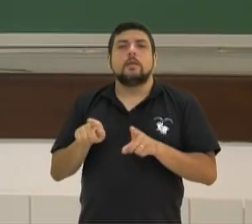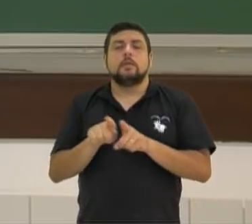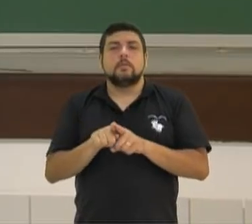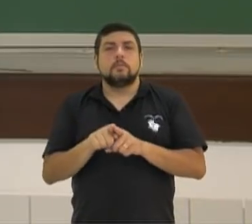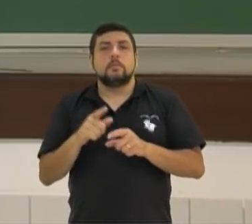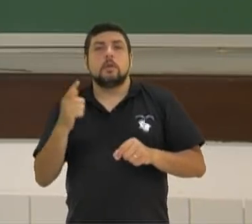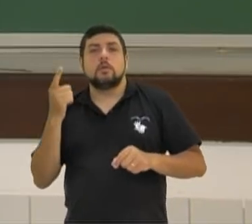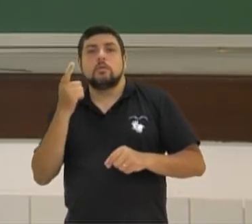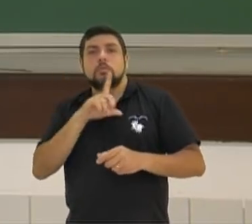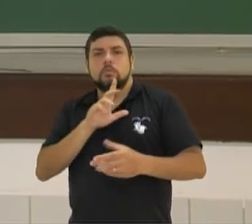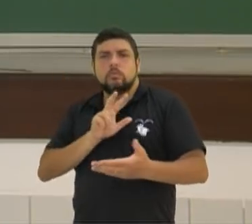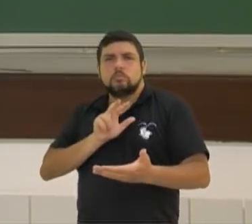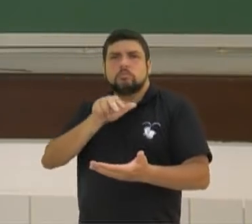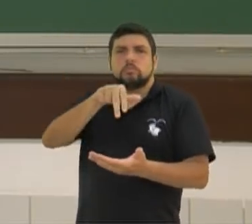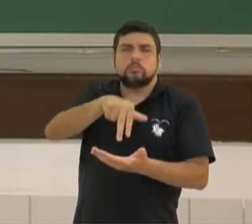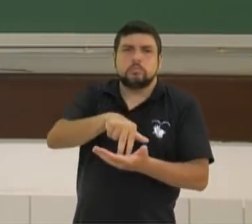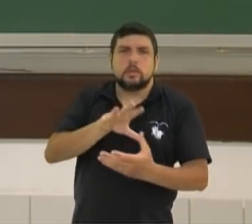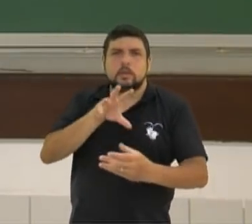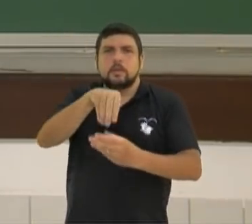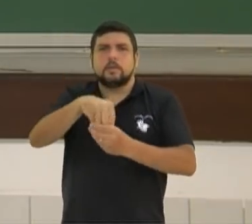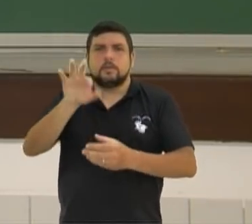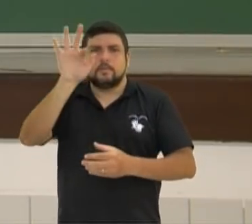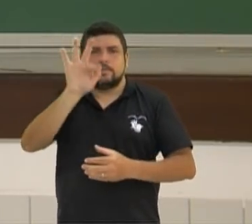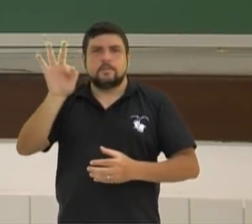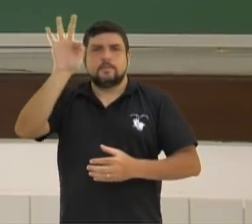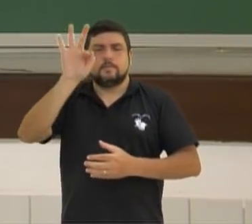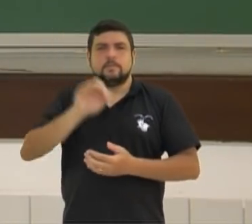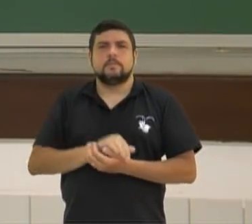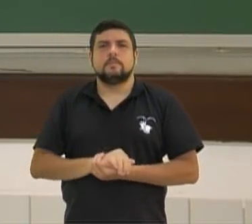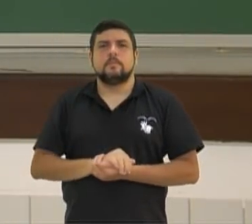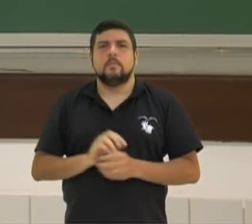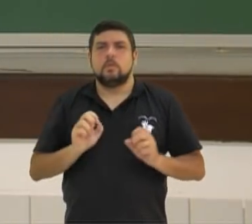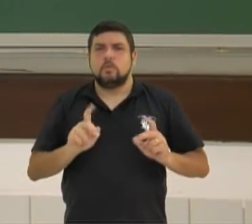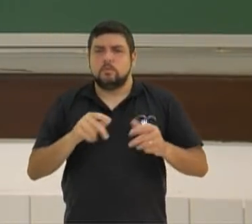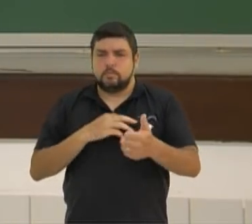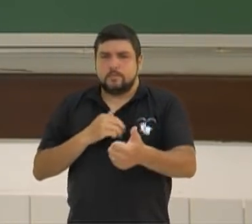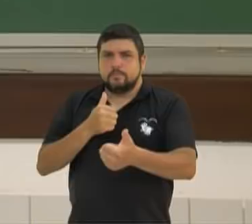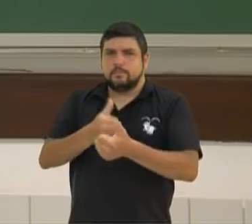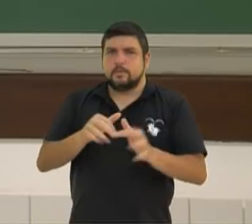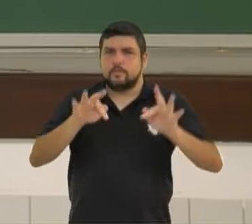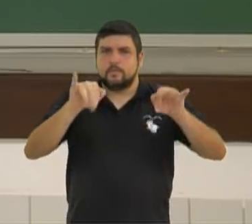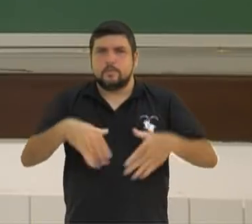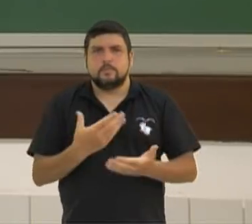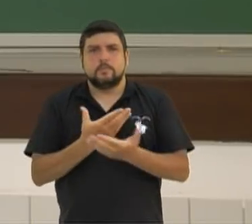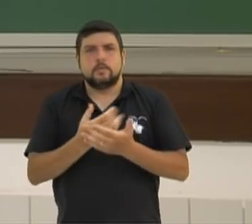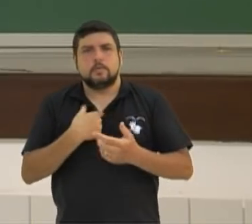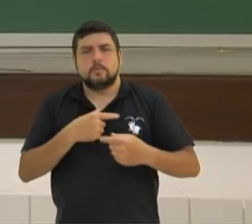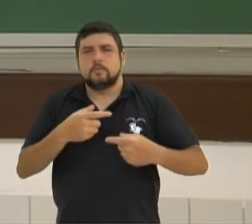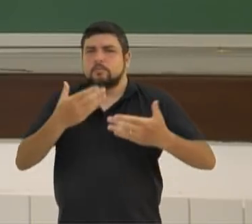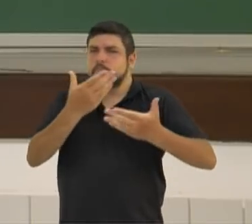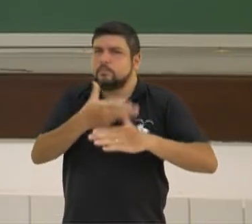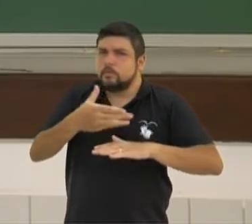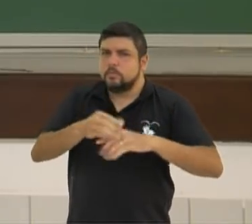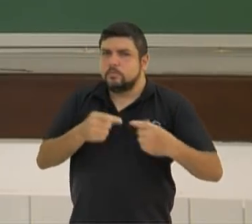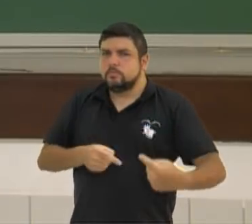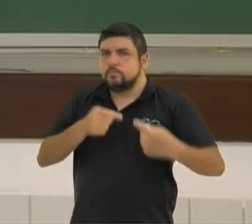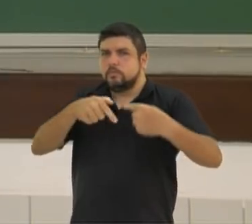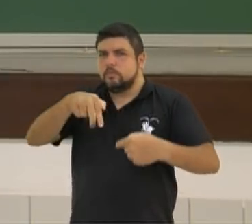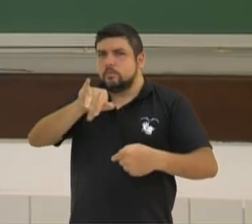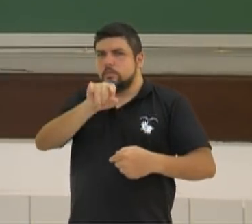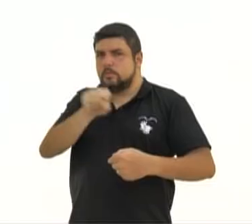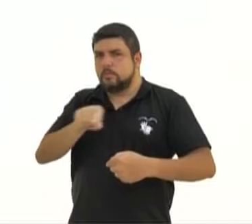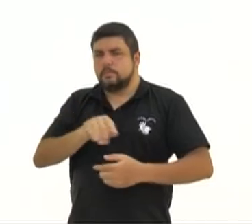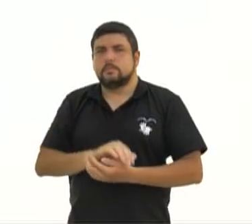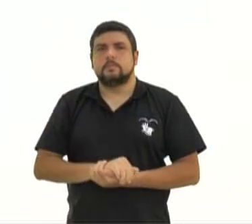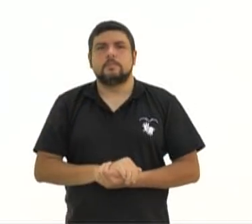sobre. E Free as a Bird, e livre como um pássaro. Também é a história